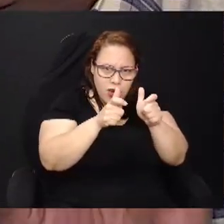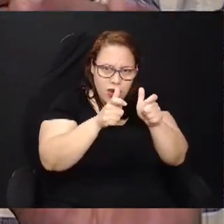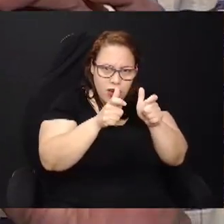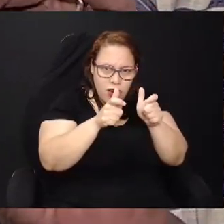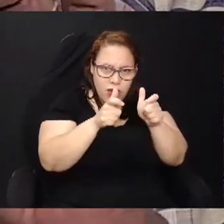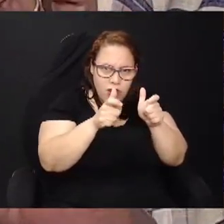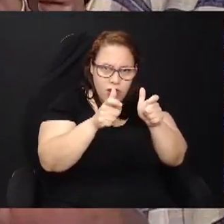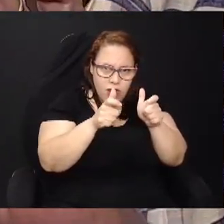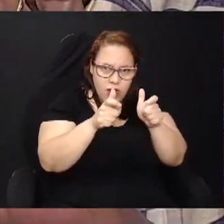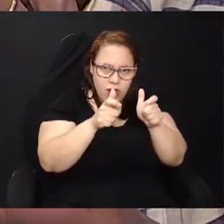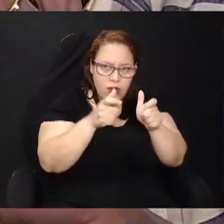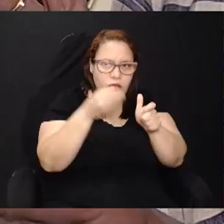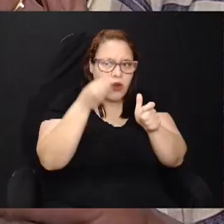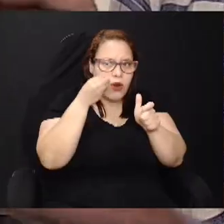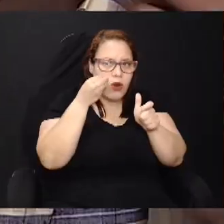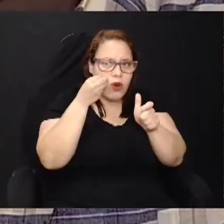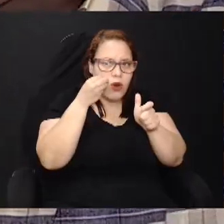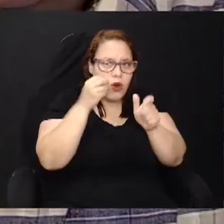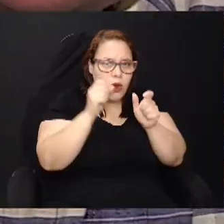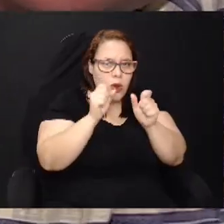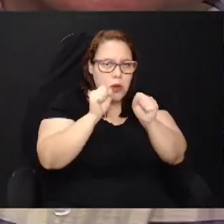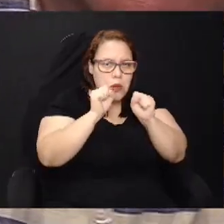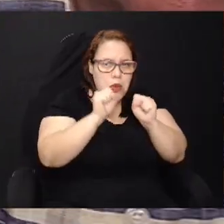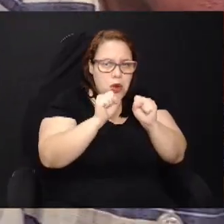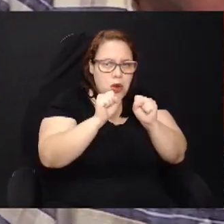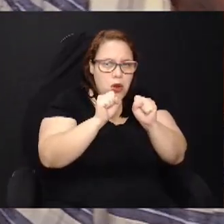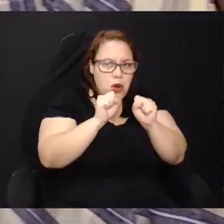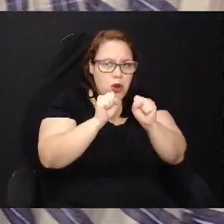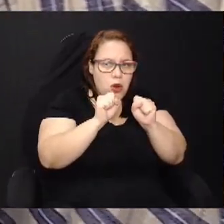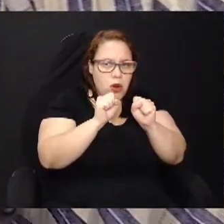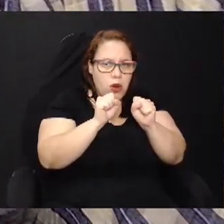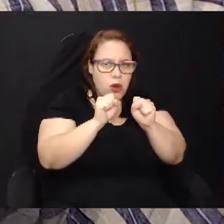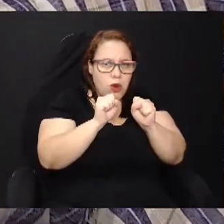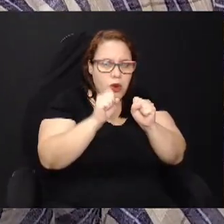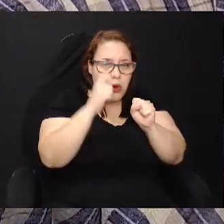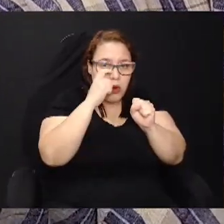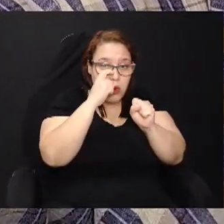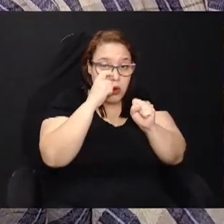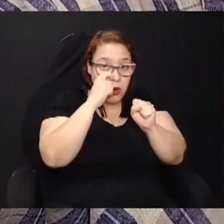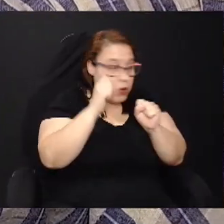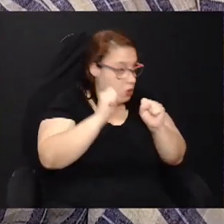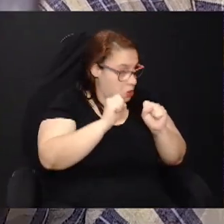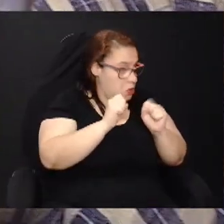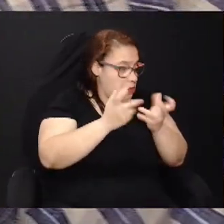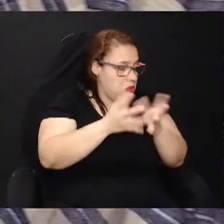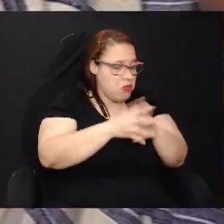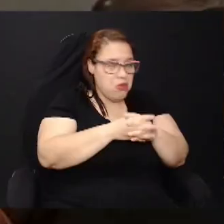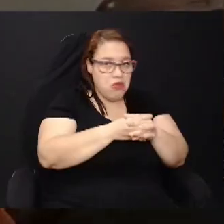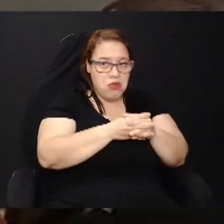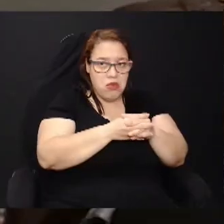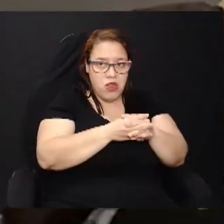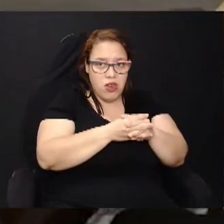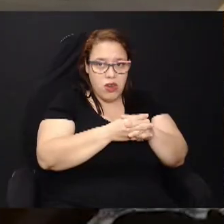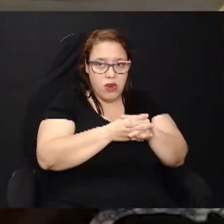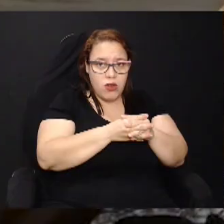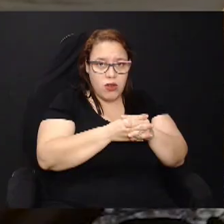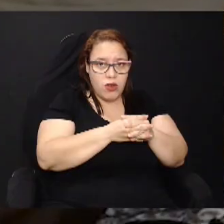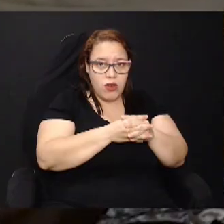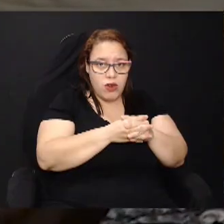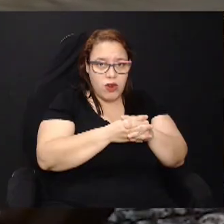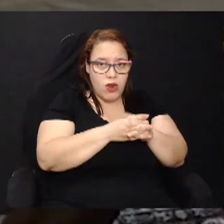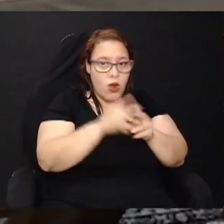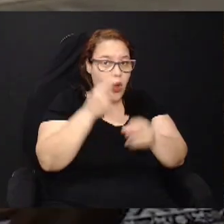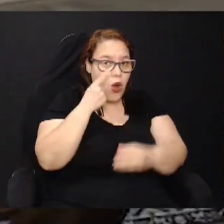esquece que ela pode ter várias partes diferentes. Então você faz 1,